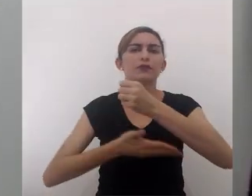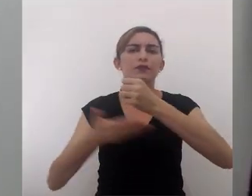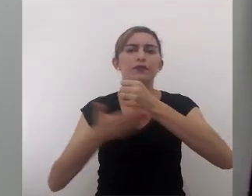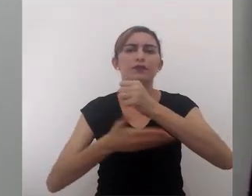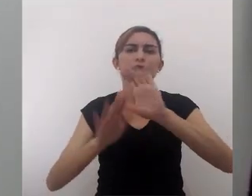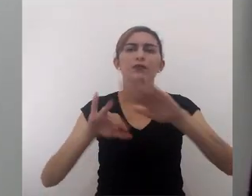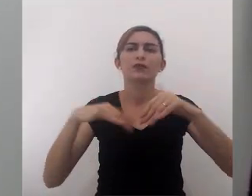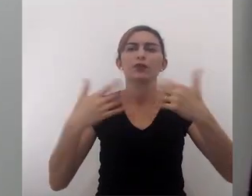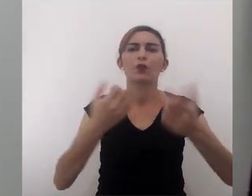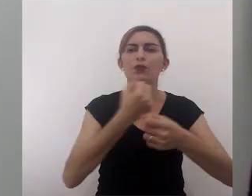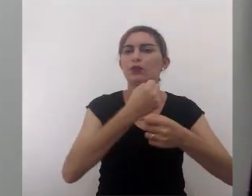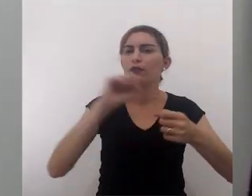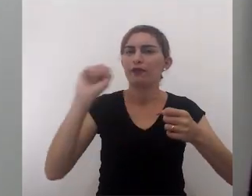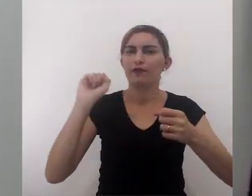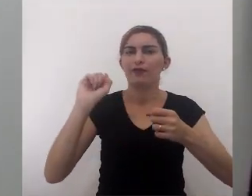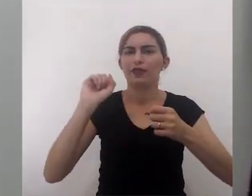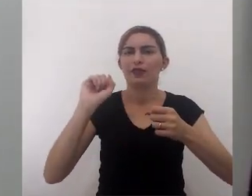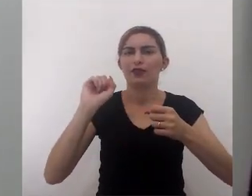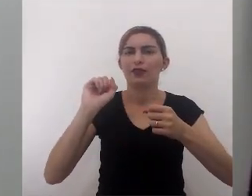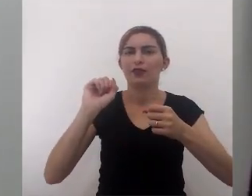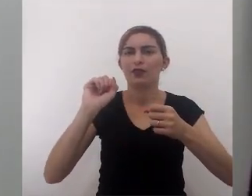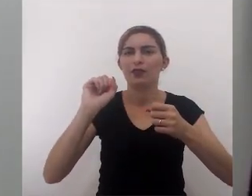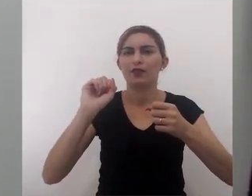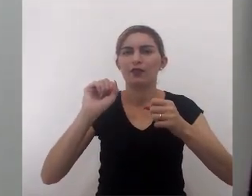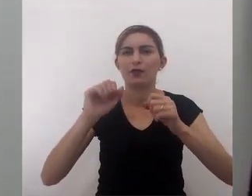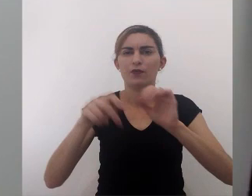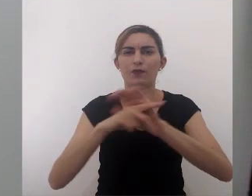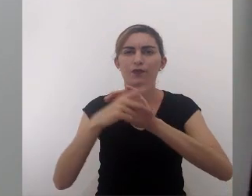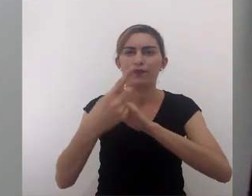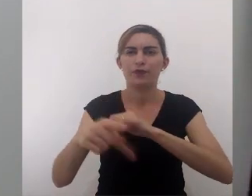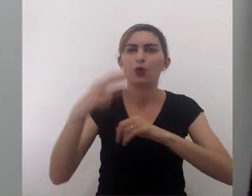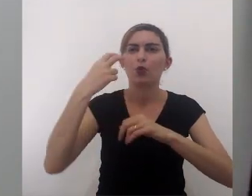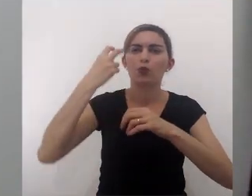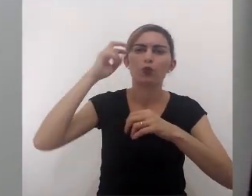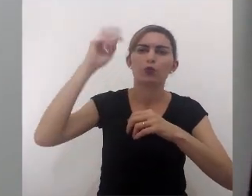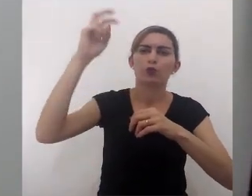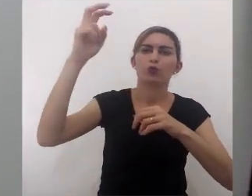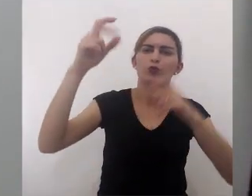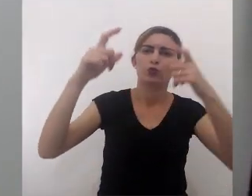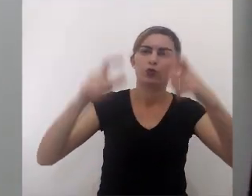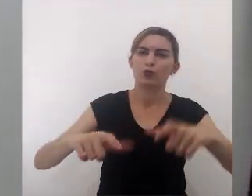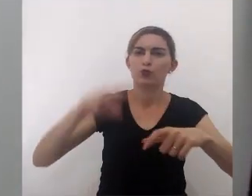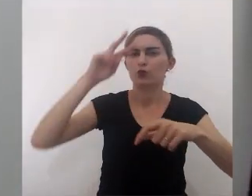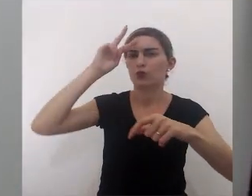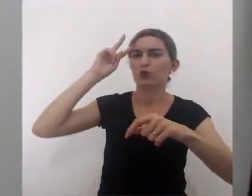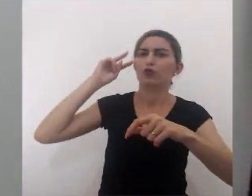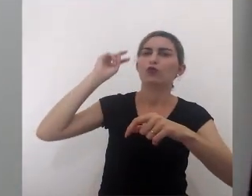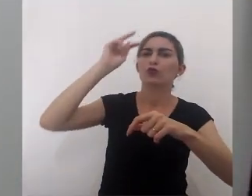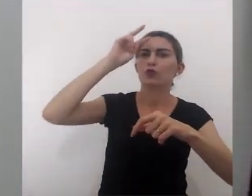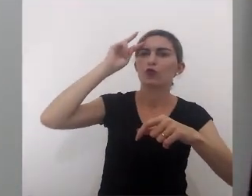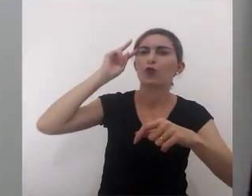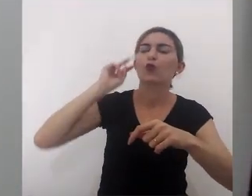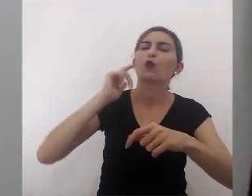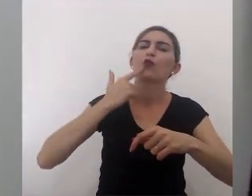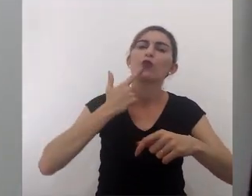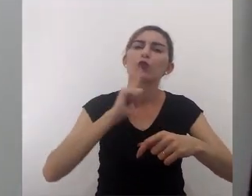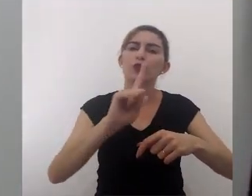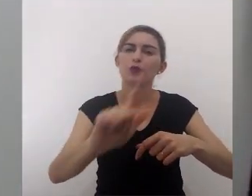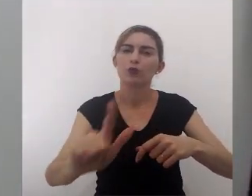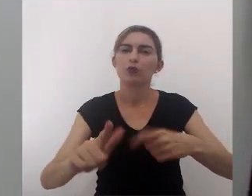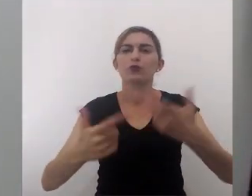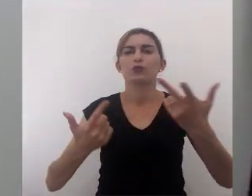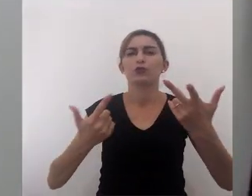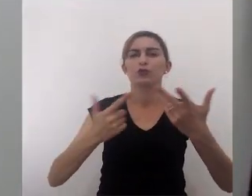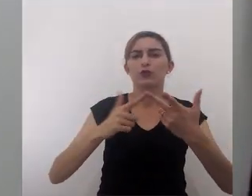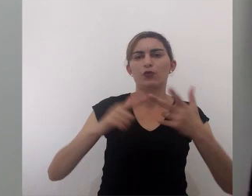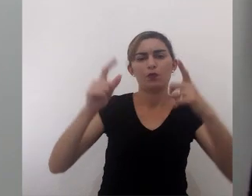na qual se defende o quê? A existência de laços culturais, históricos, linguísticos